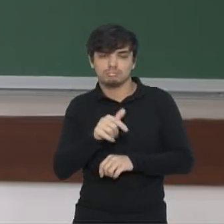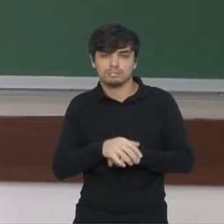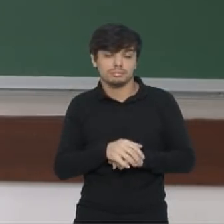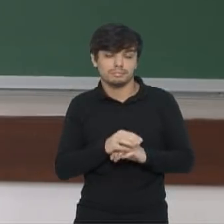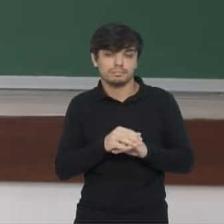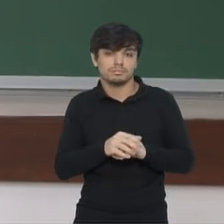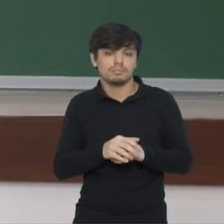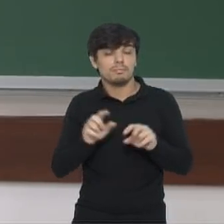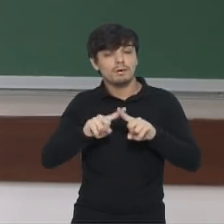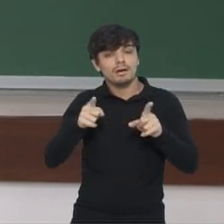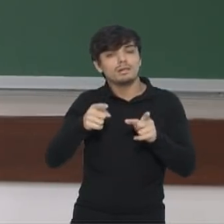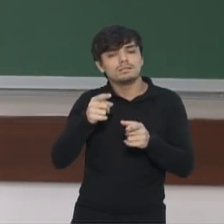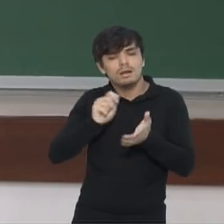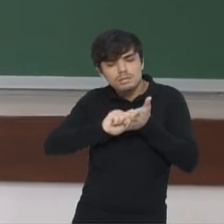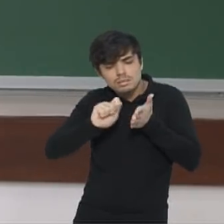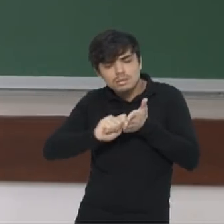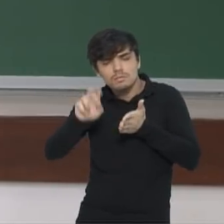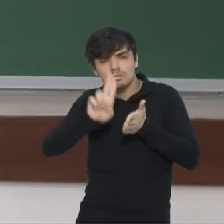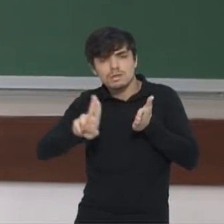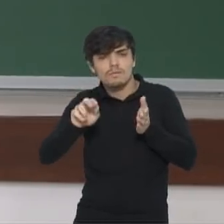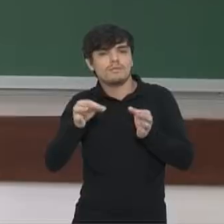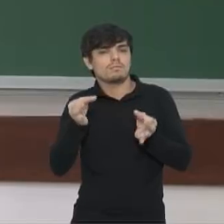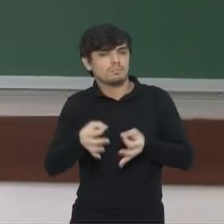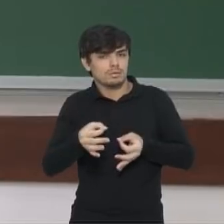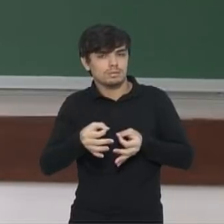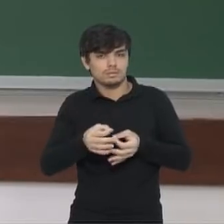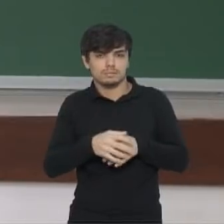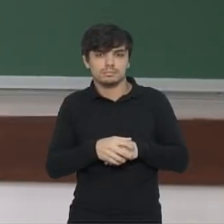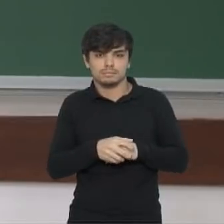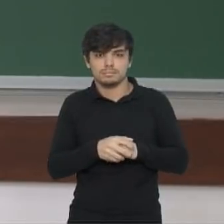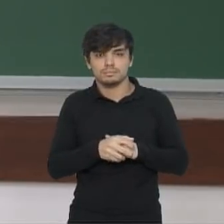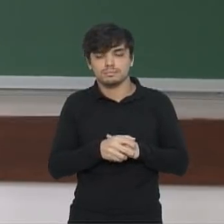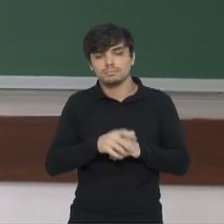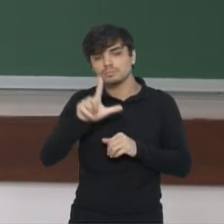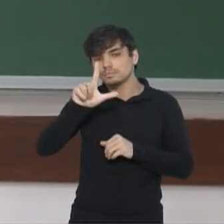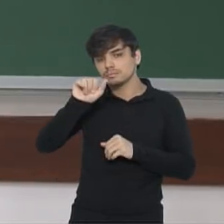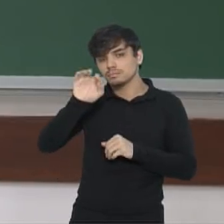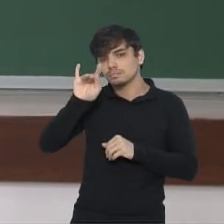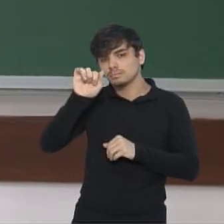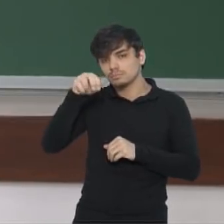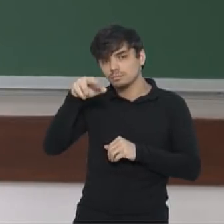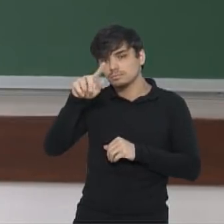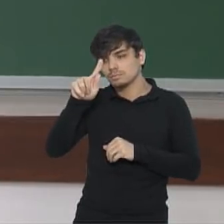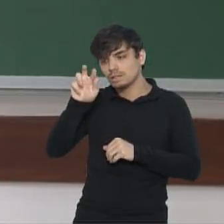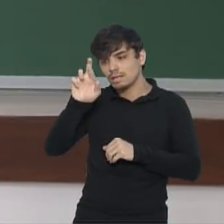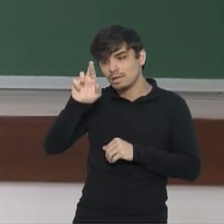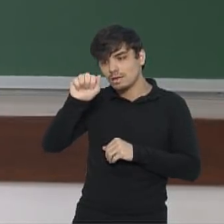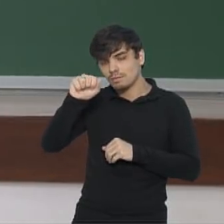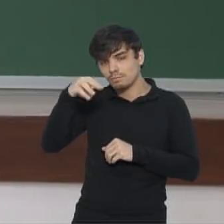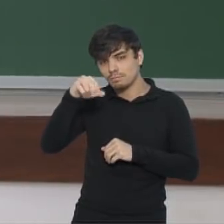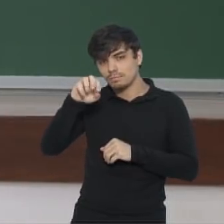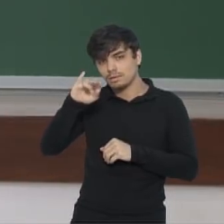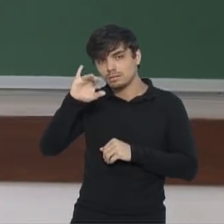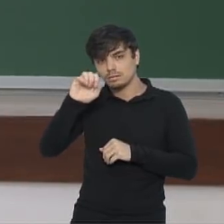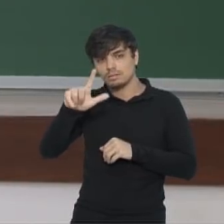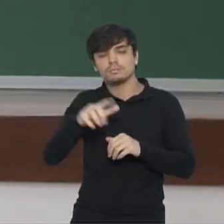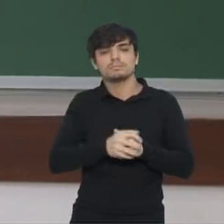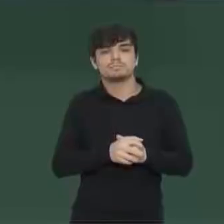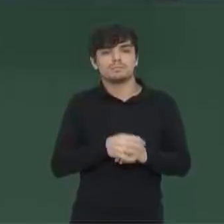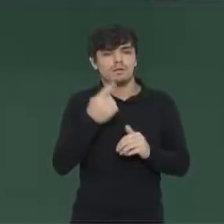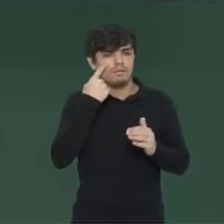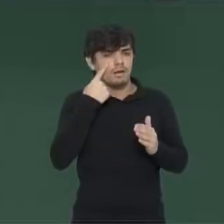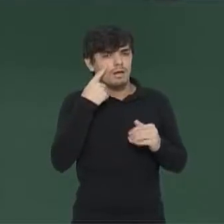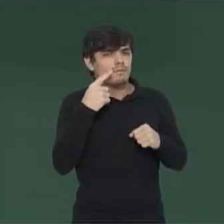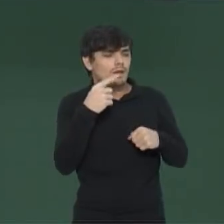escrita se usava bastante mesmo, corriqueiramente, né, o latim gramatical. Então, nós vamos ver que pelo vocabulário e